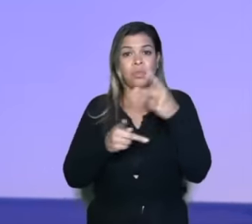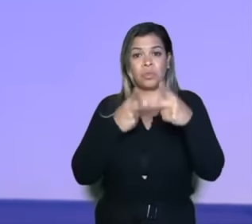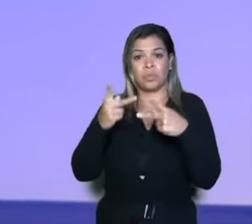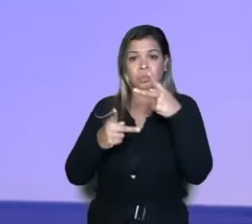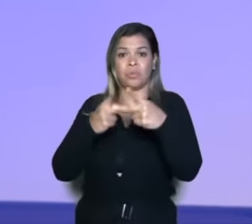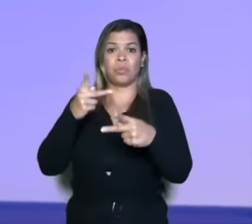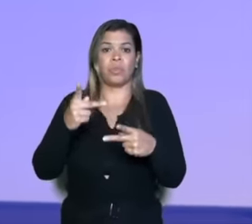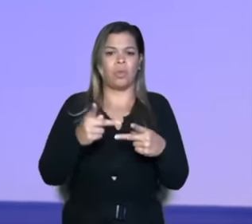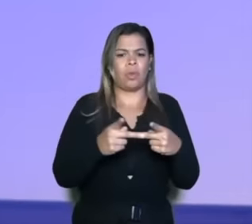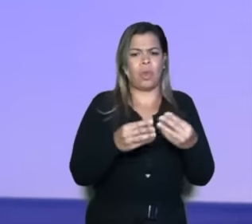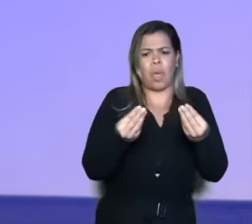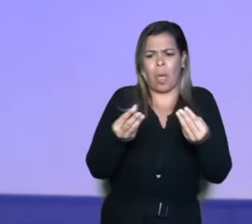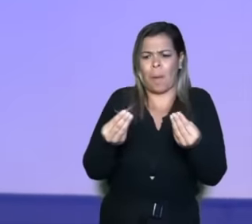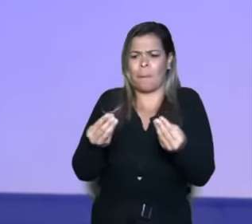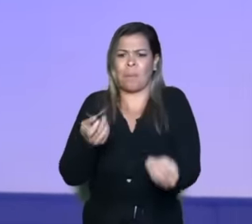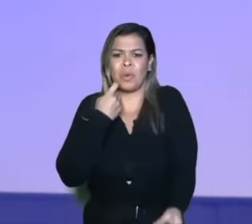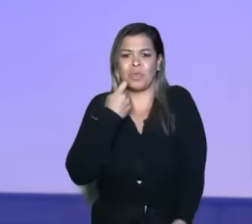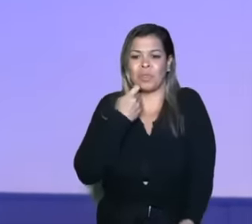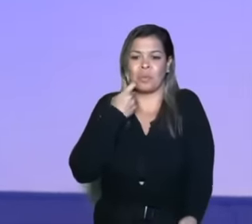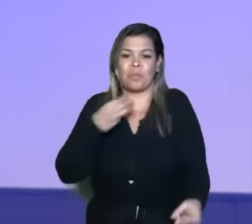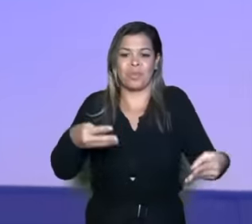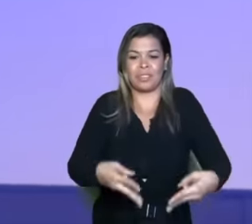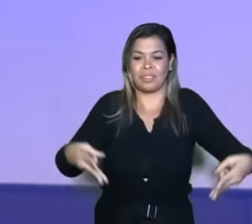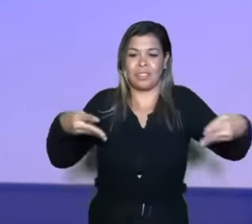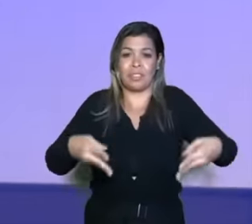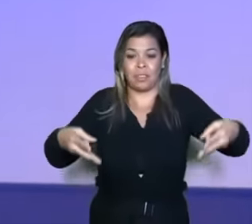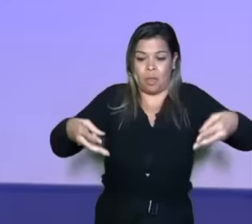era tanto peixe que a rede trazia.